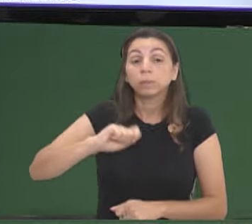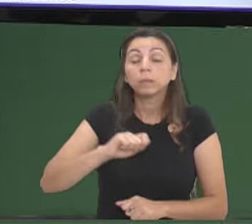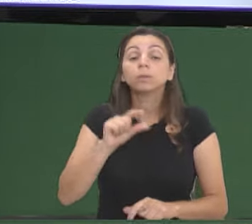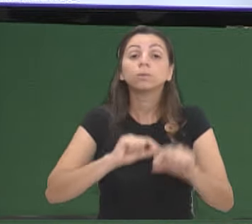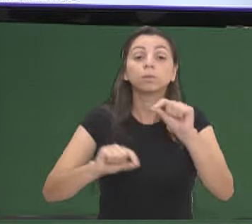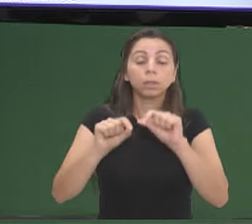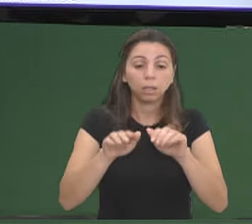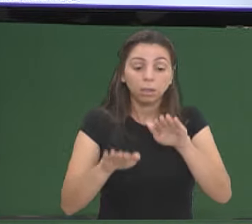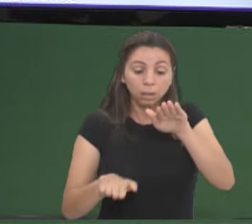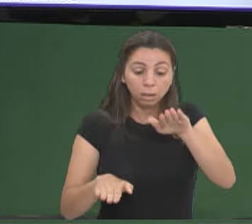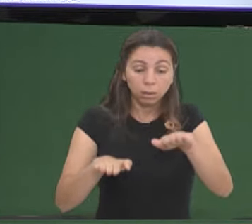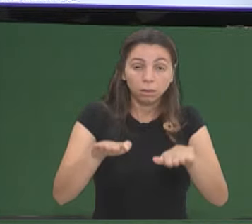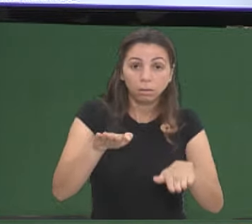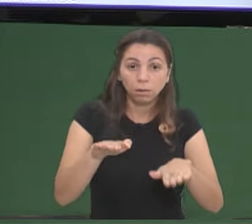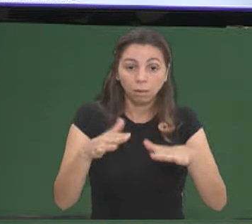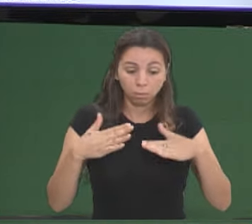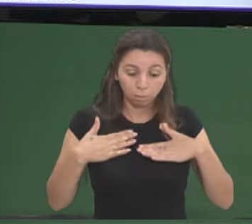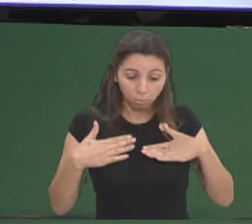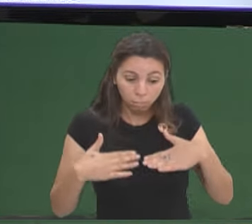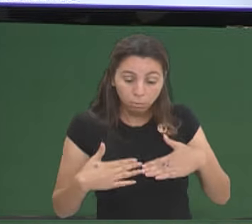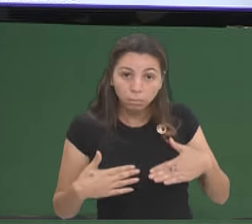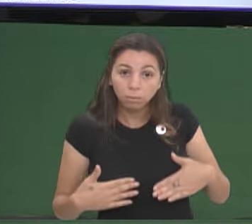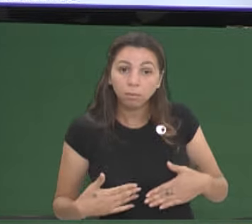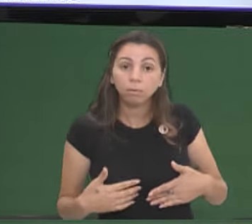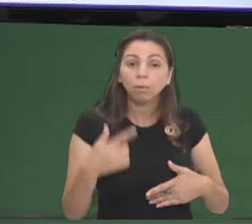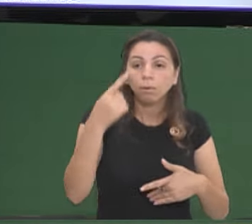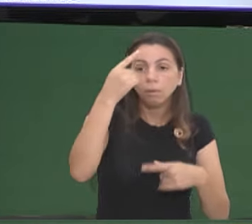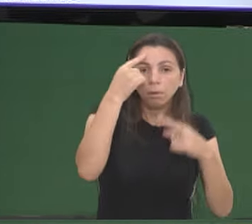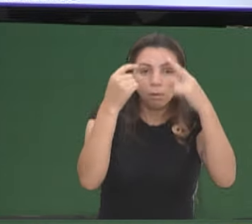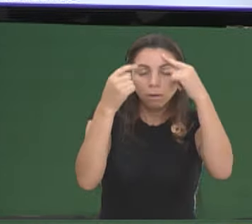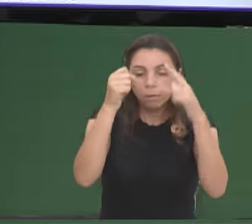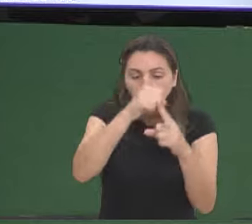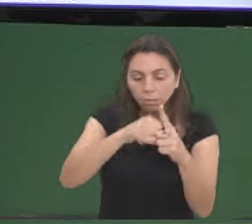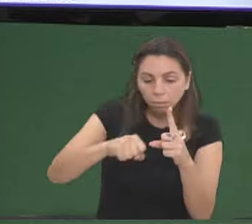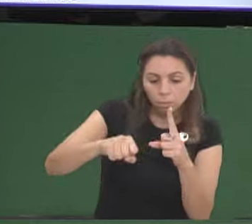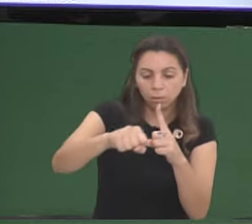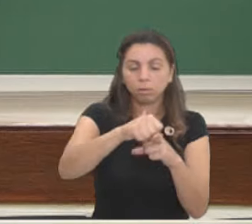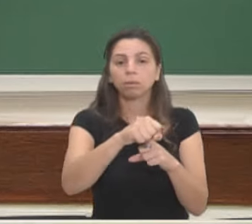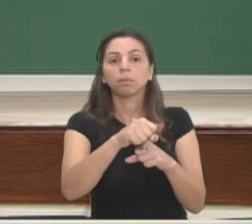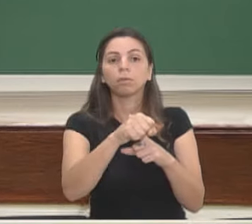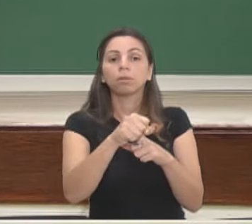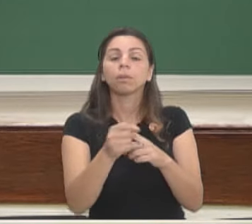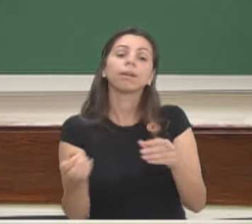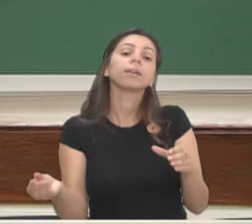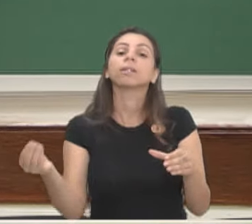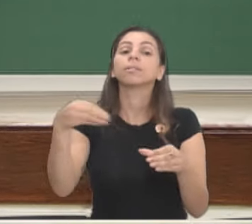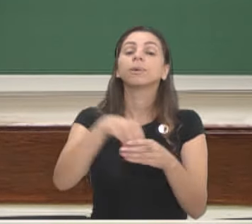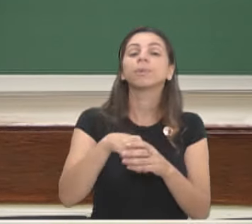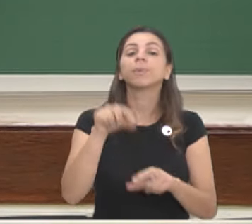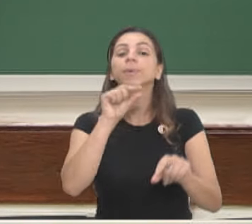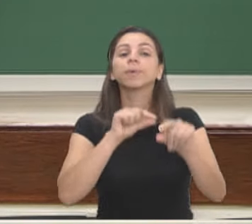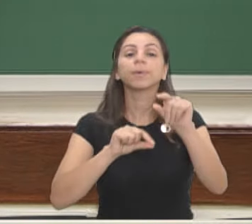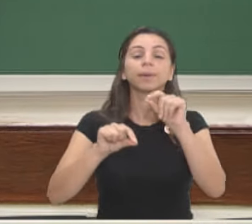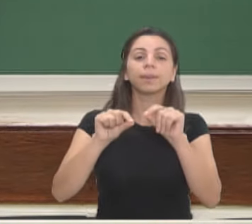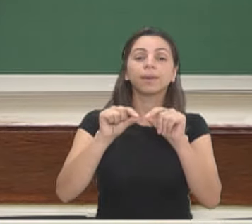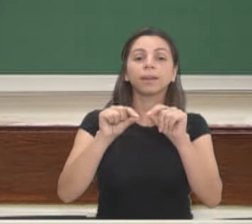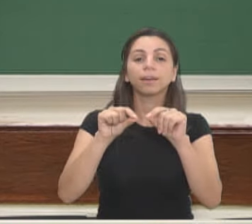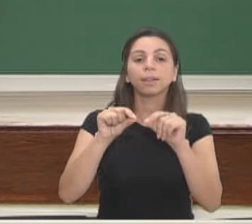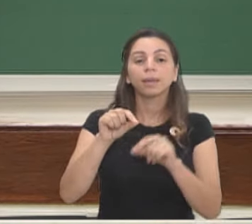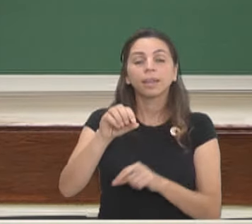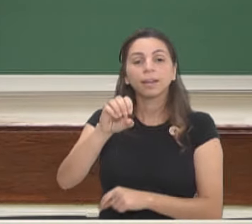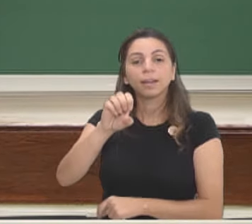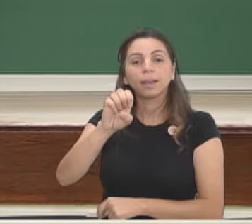na dimensão física, emocional, social, e isso inclui a espiritualidade. Não estamos